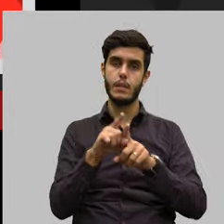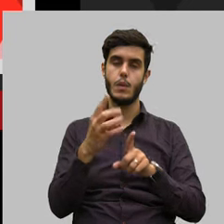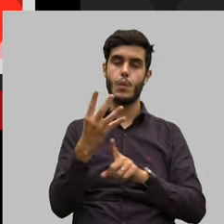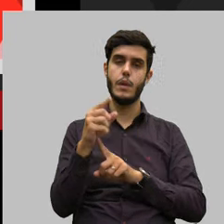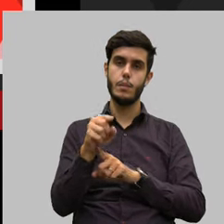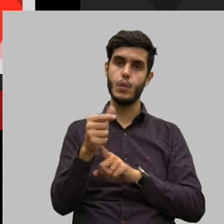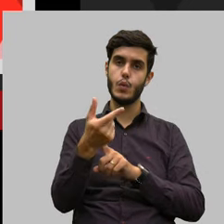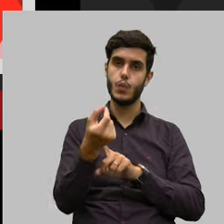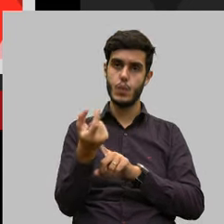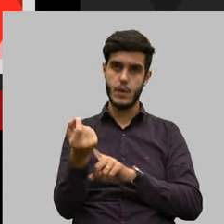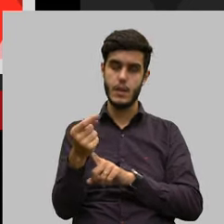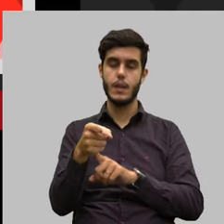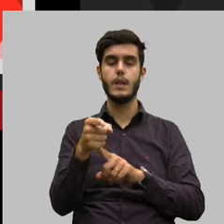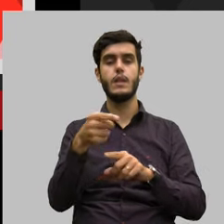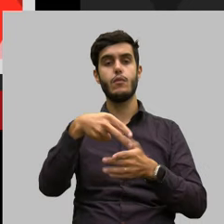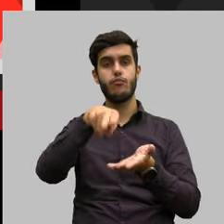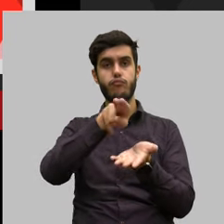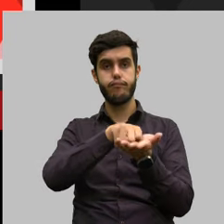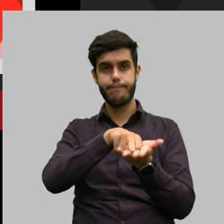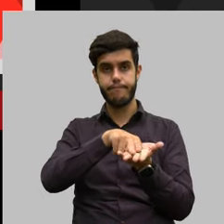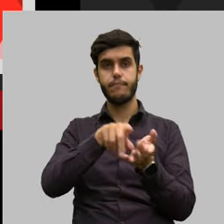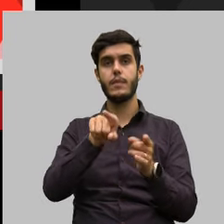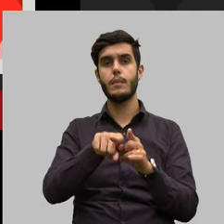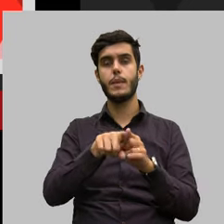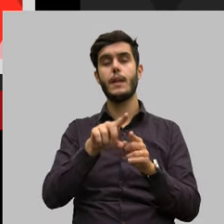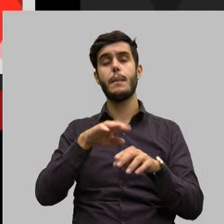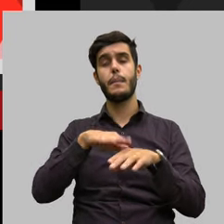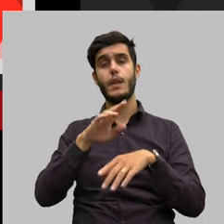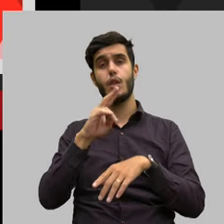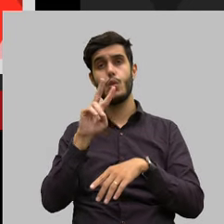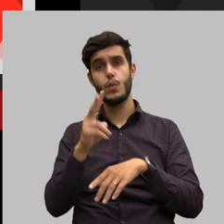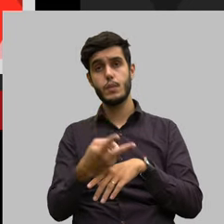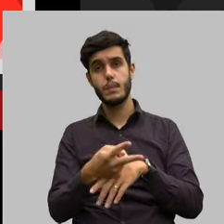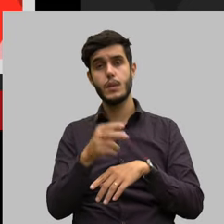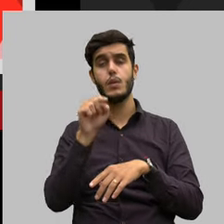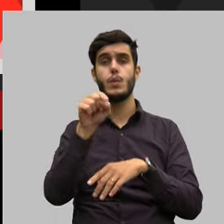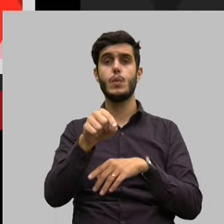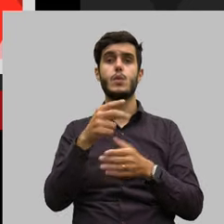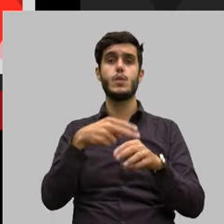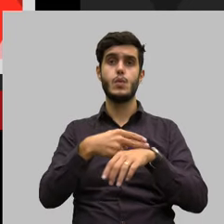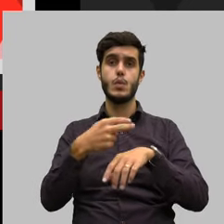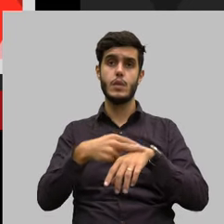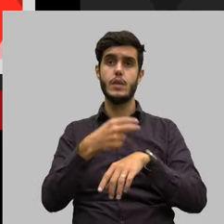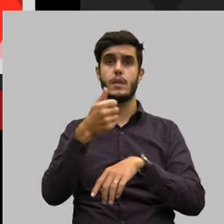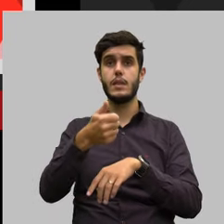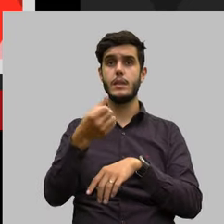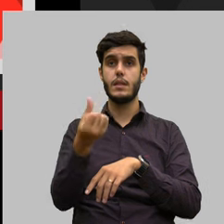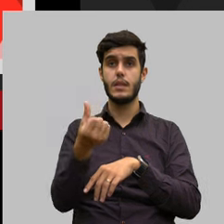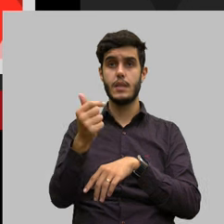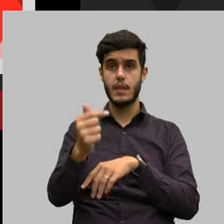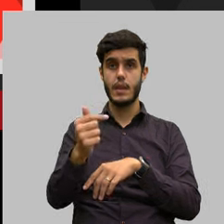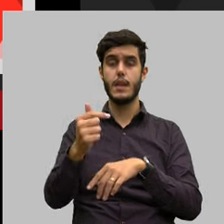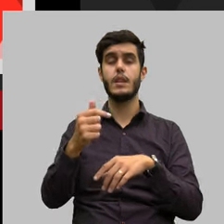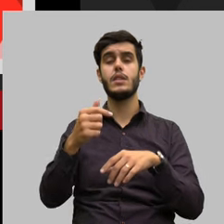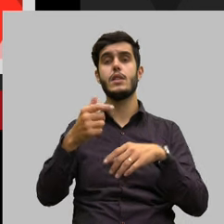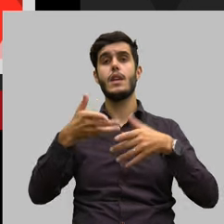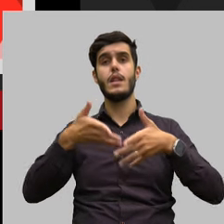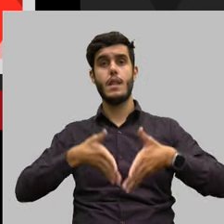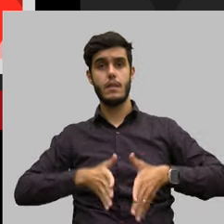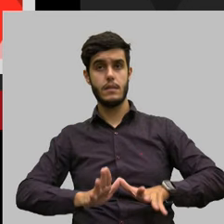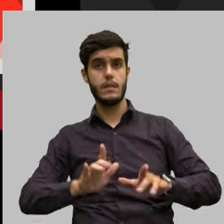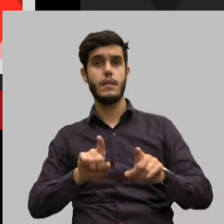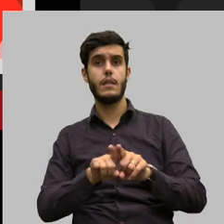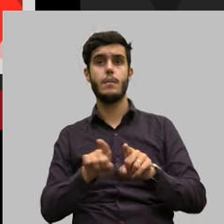4200 internações mais de 2.000 cirurgias e 17 partos a gente tem também na gerência de odontologia o